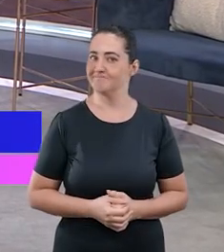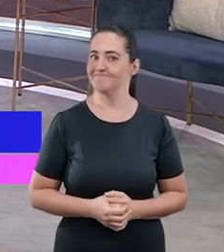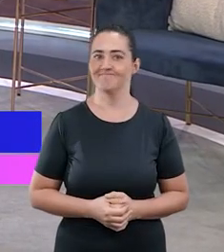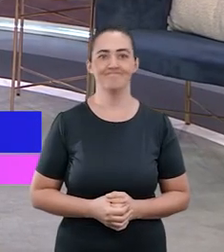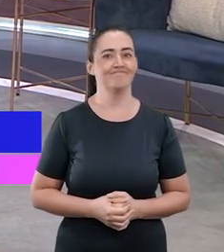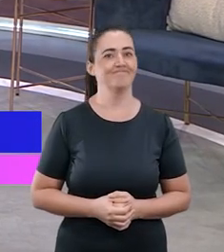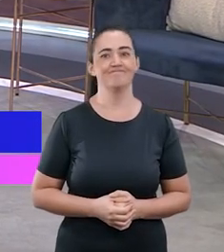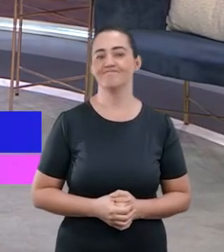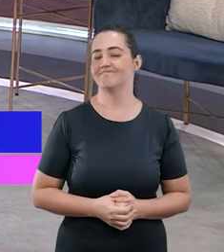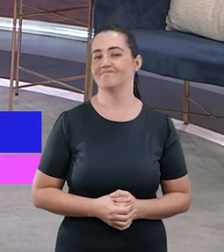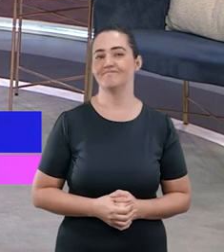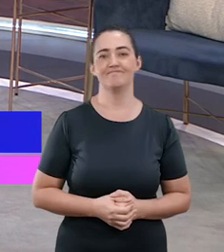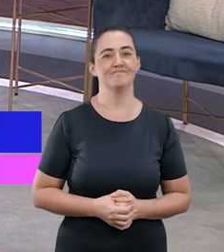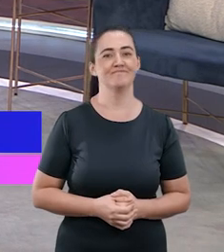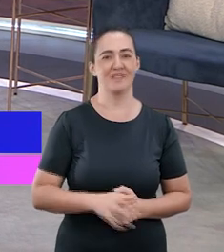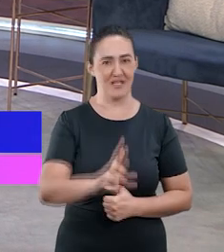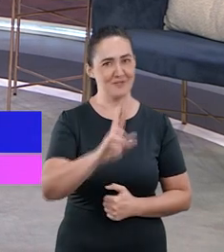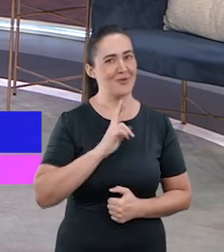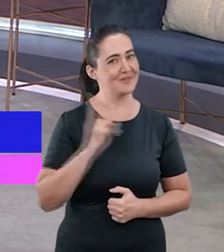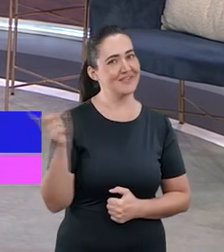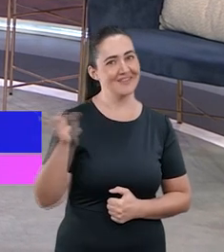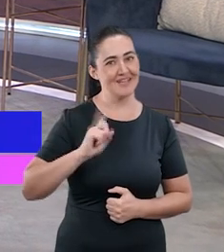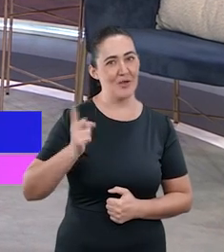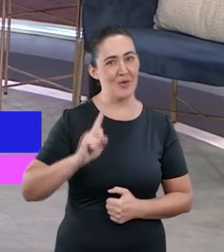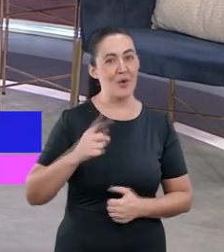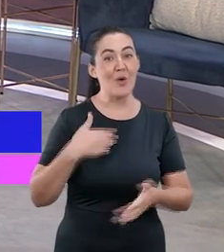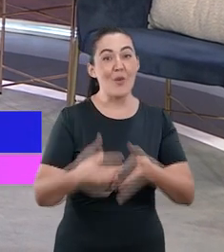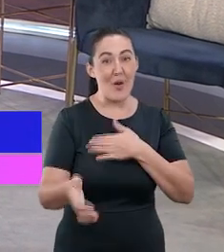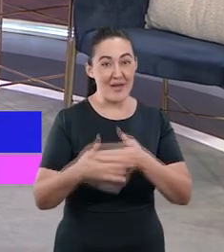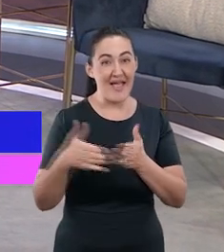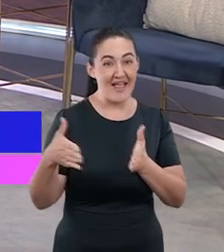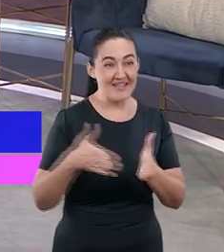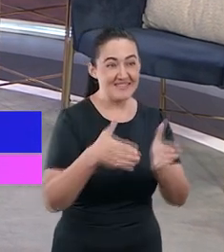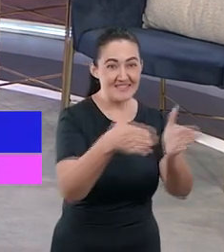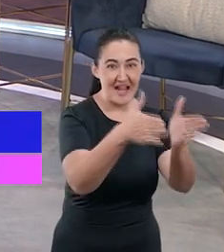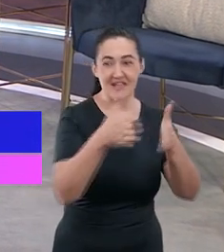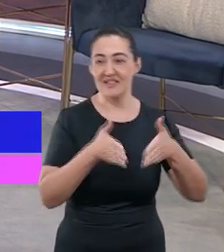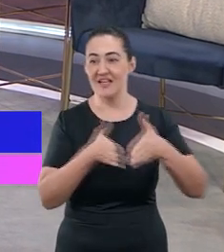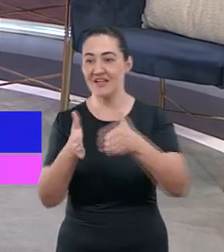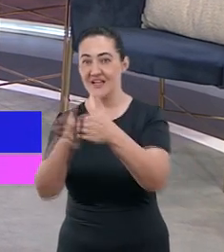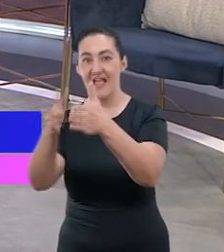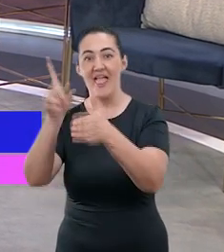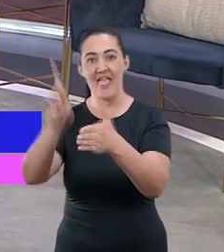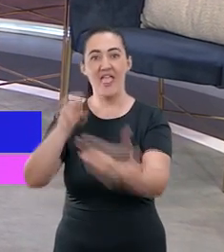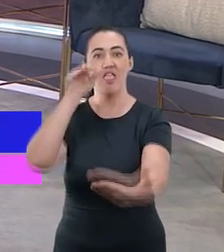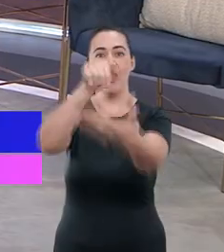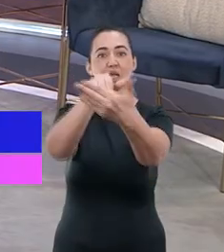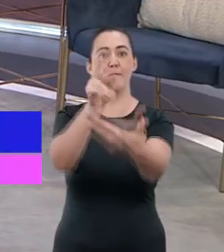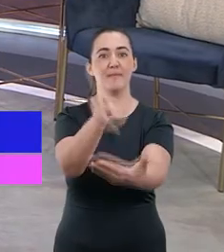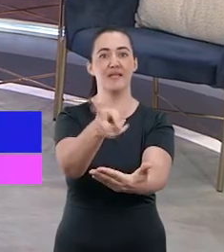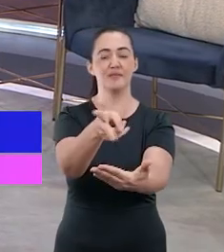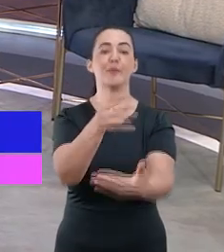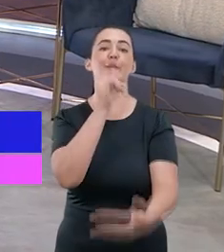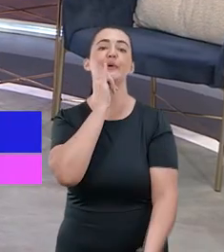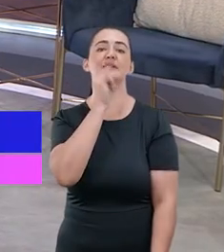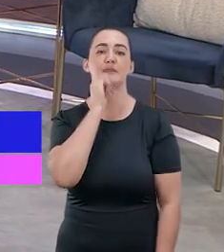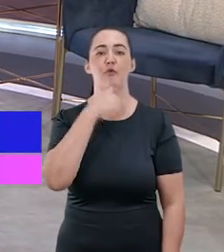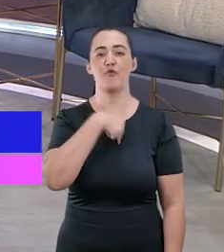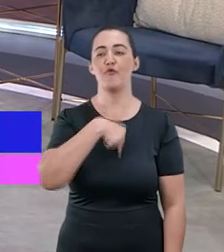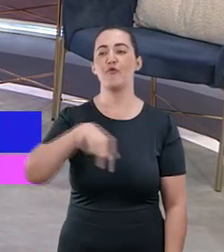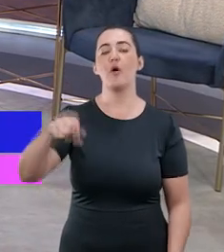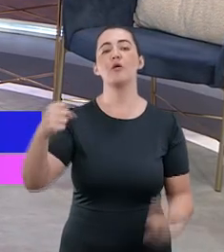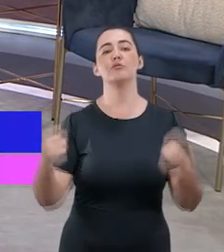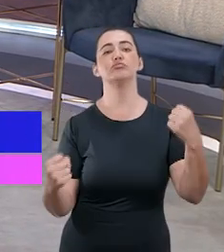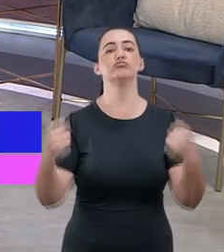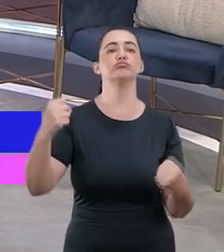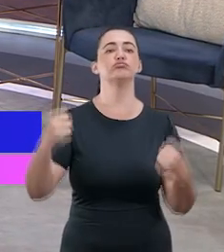Não, você sabe que não. Porque não é qualquer estrada que leva você para onde você quer ir. Não basta você entrar numa avenida indo para o